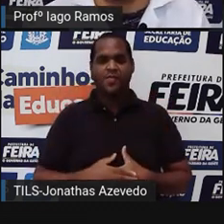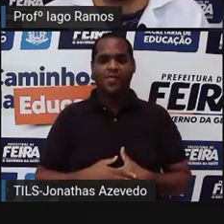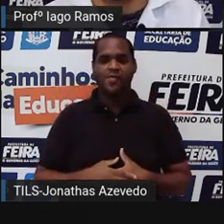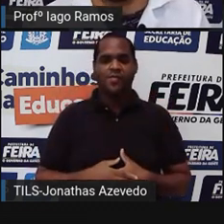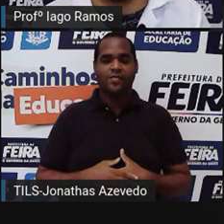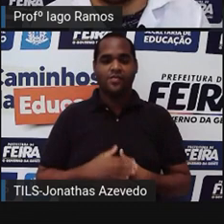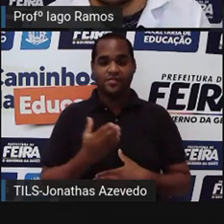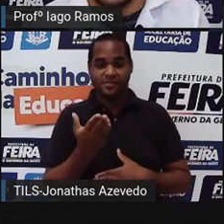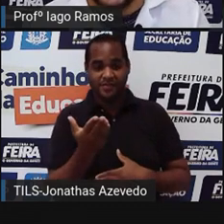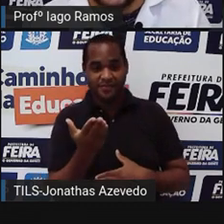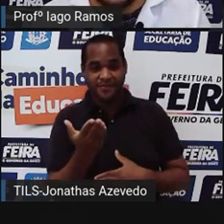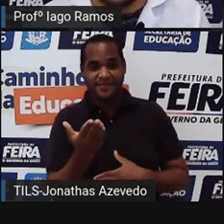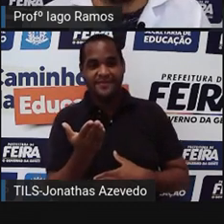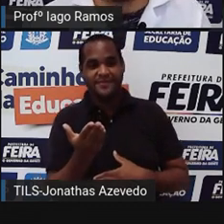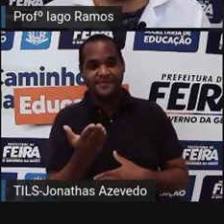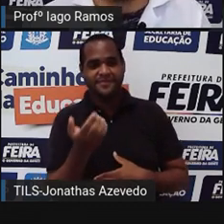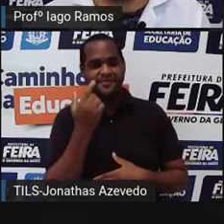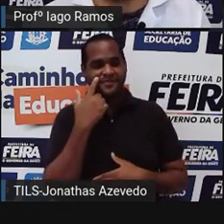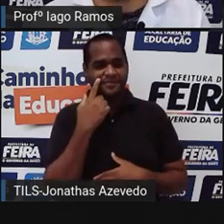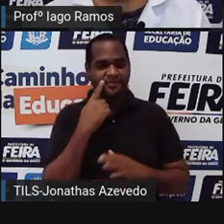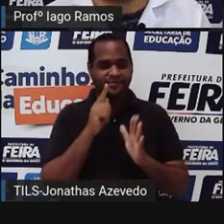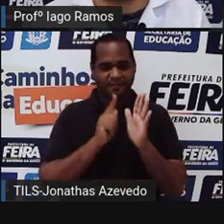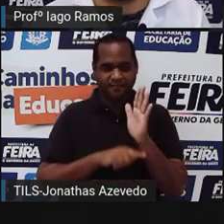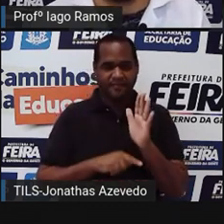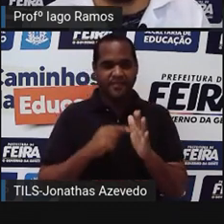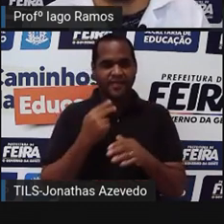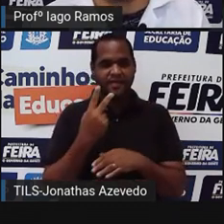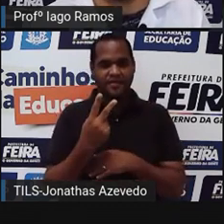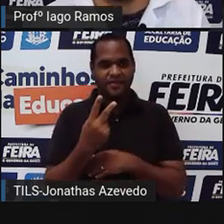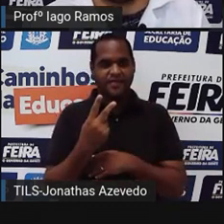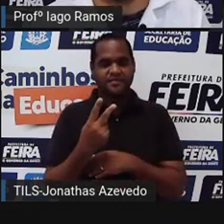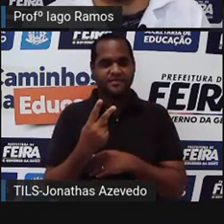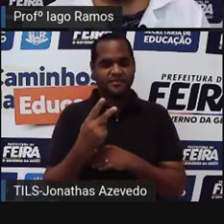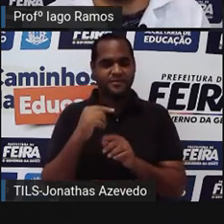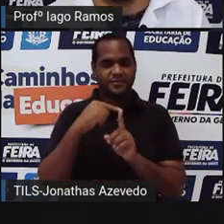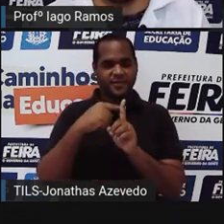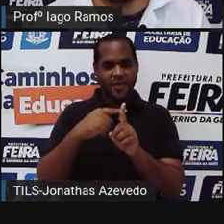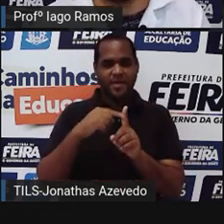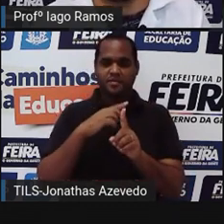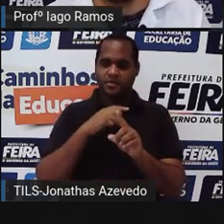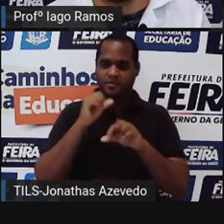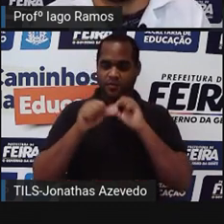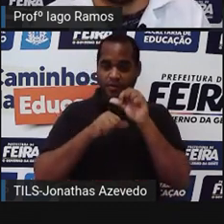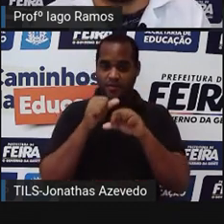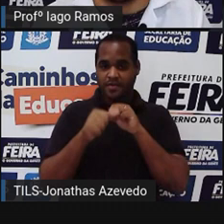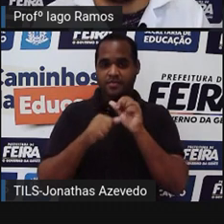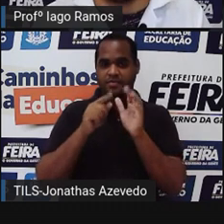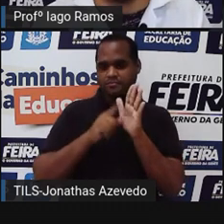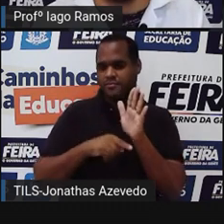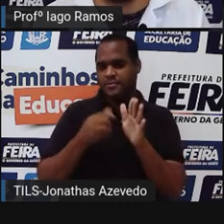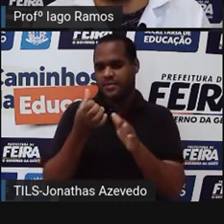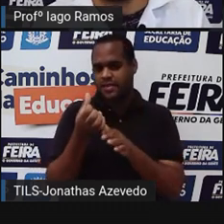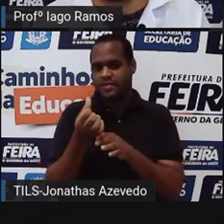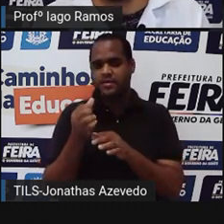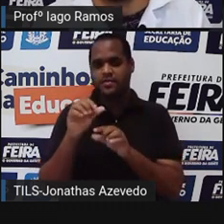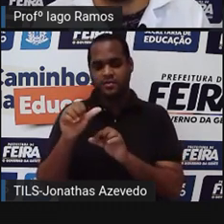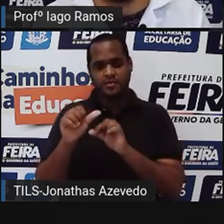esses daí, tá bom? Menos 2 somado com menos 6, o oposto de